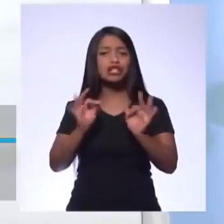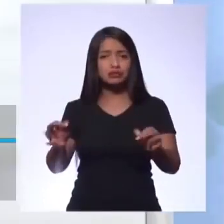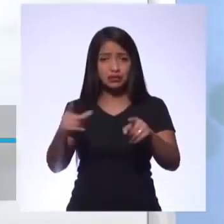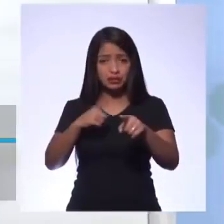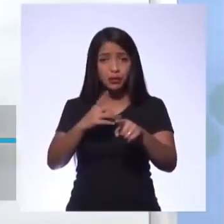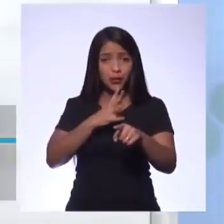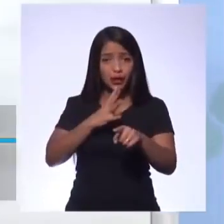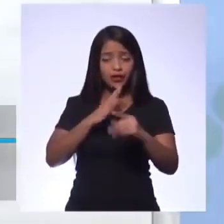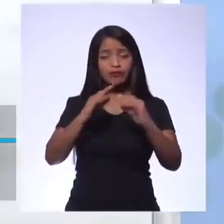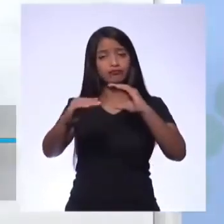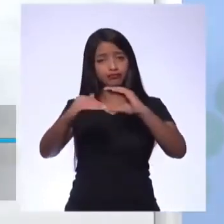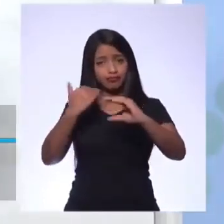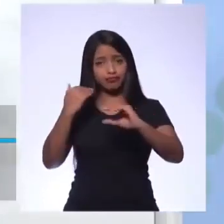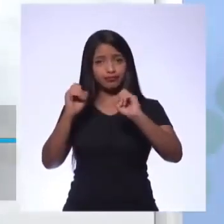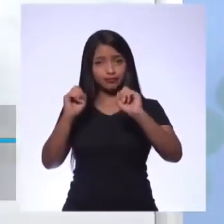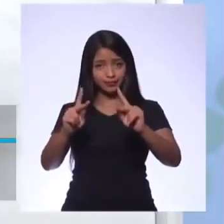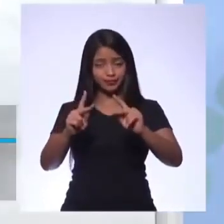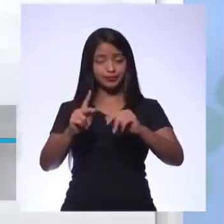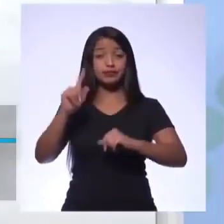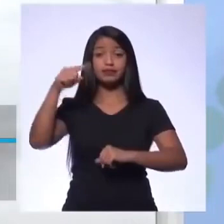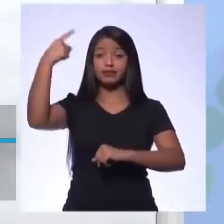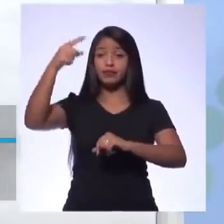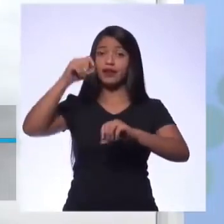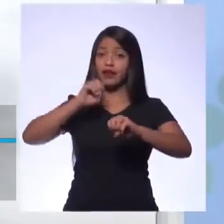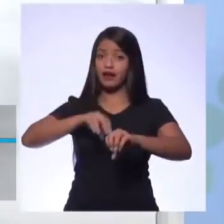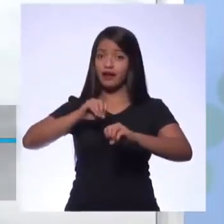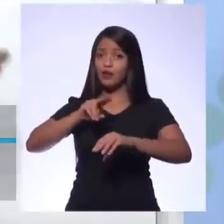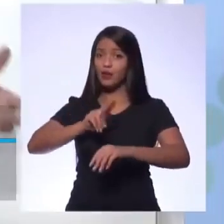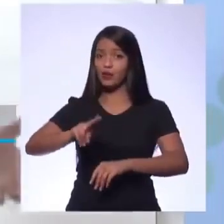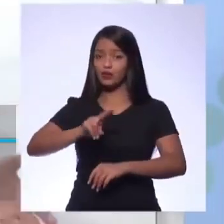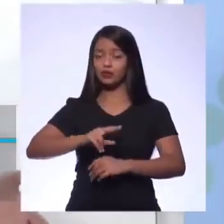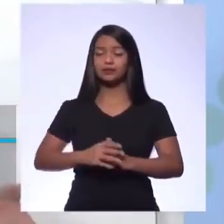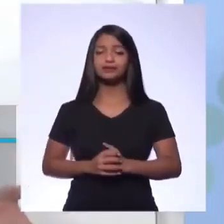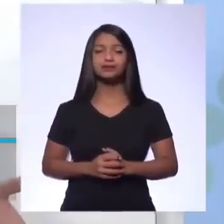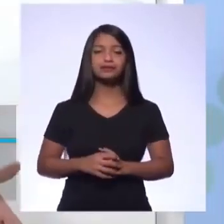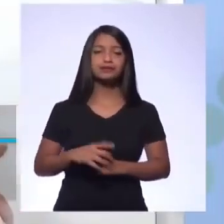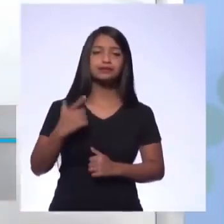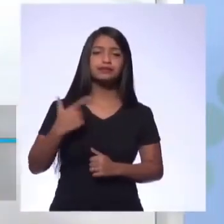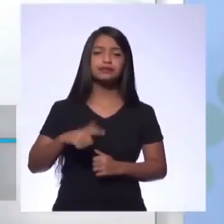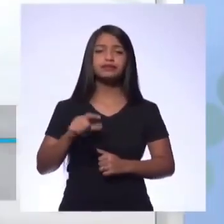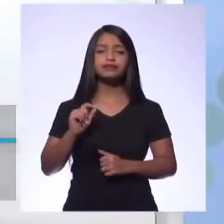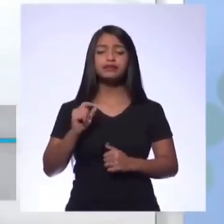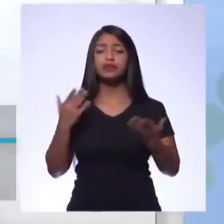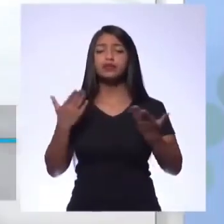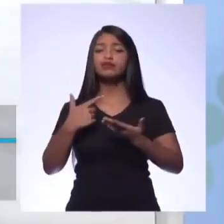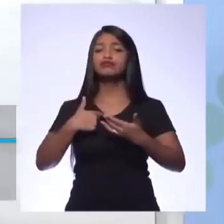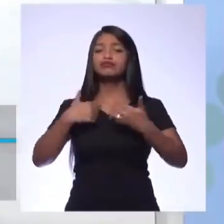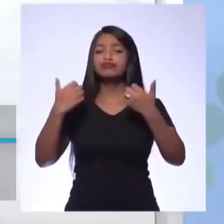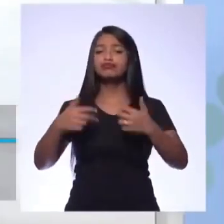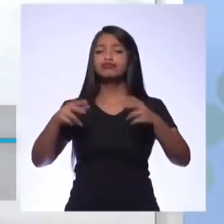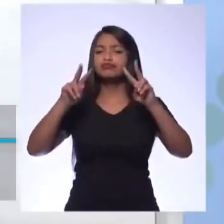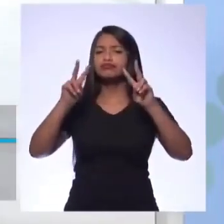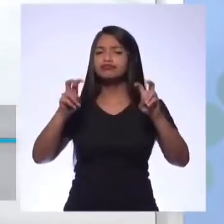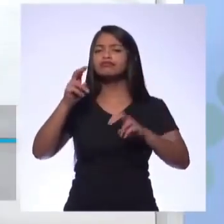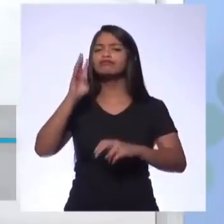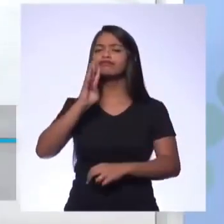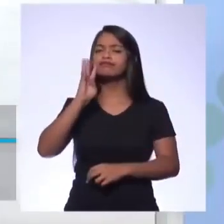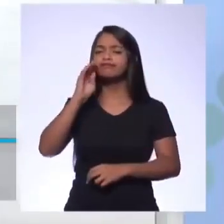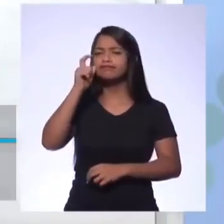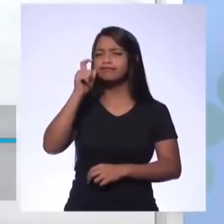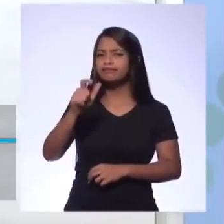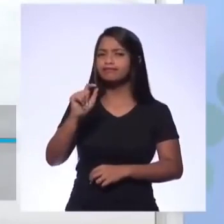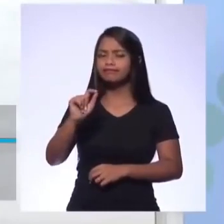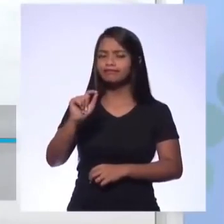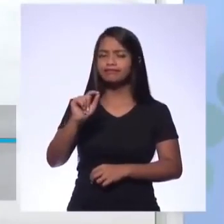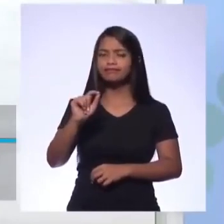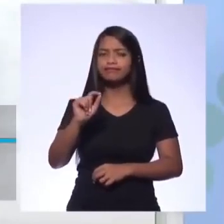aula. Eu queria falar agora de uma coisa interessante, não sei se a gente já comentou aqui algumas vezes, eu acho que sim. Eu, por